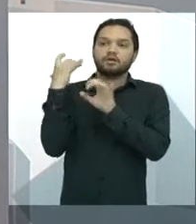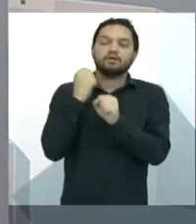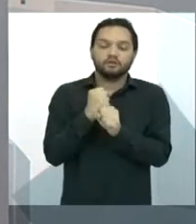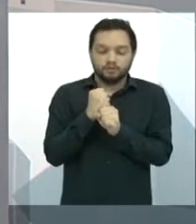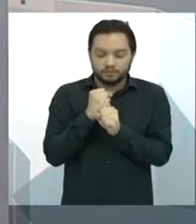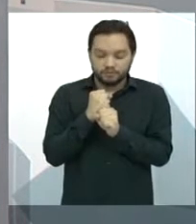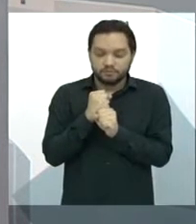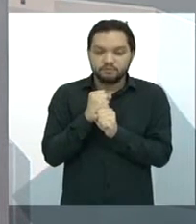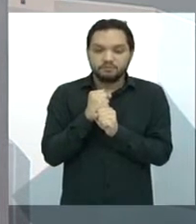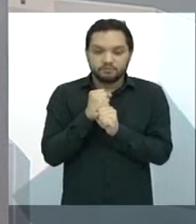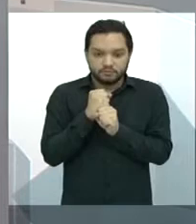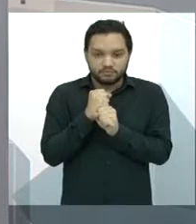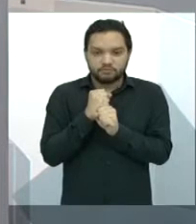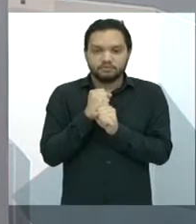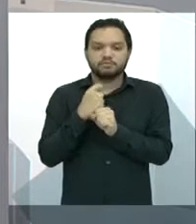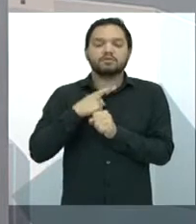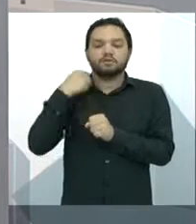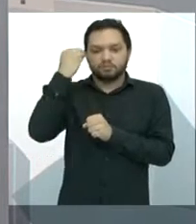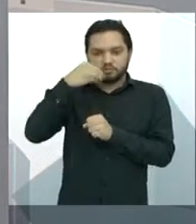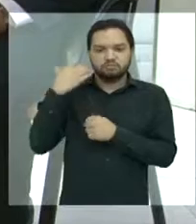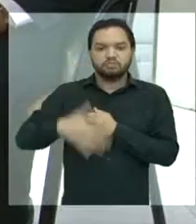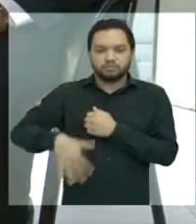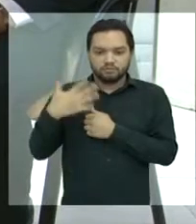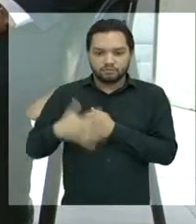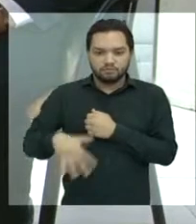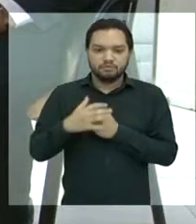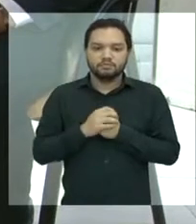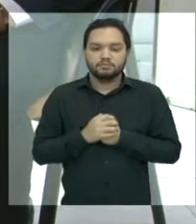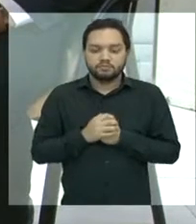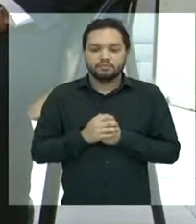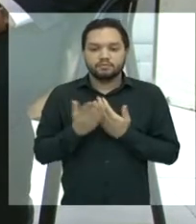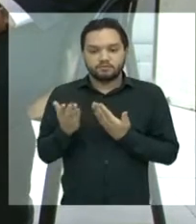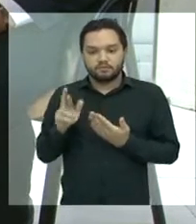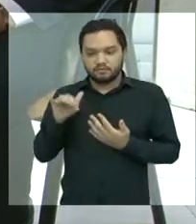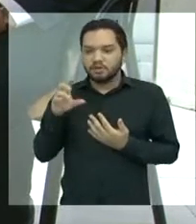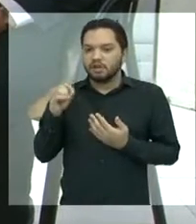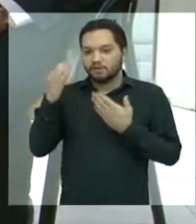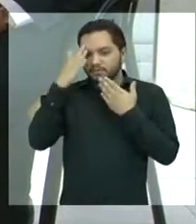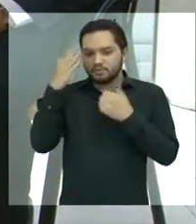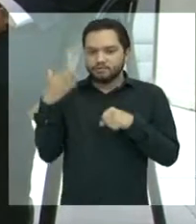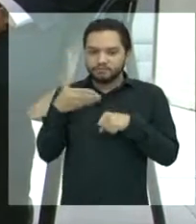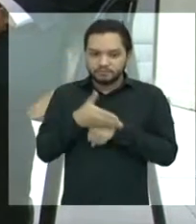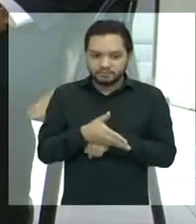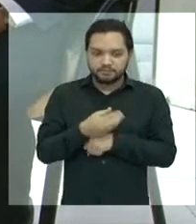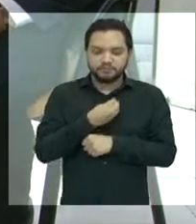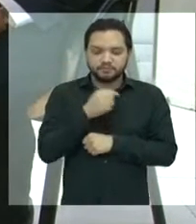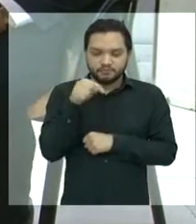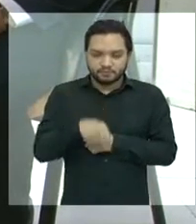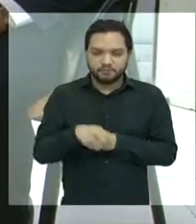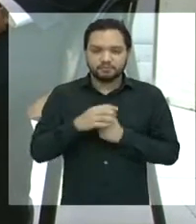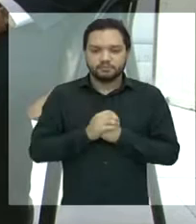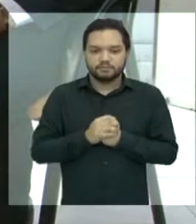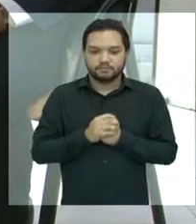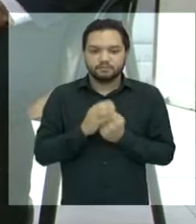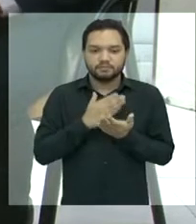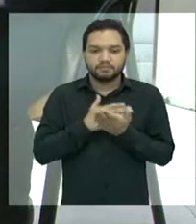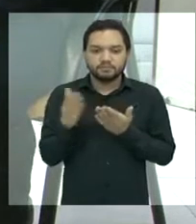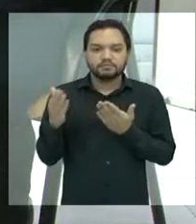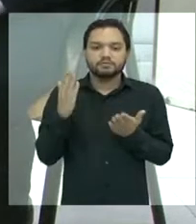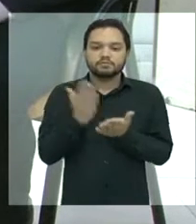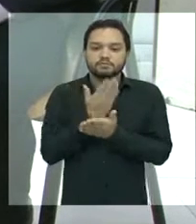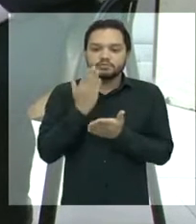trajetória bastante extensa e muito boa. Doutor Ricardo, muito obrigado pela presença aqui. Obrigado. Então, começar pelo livro, né? A